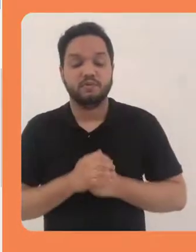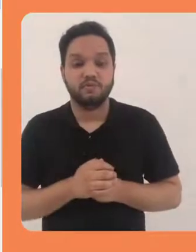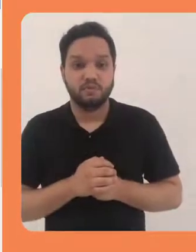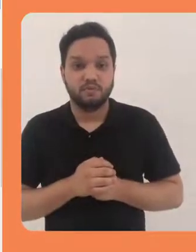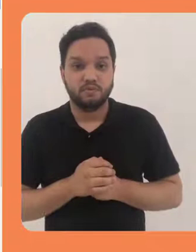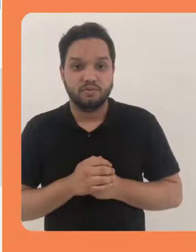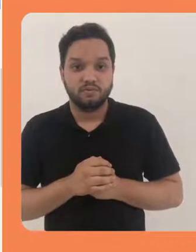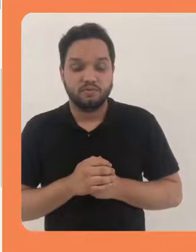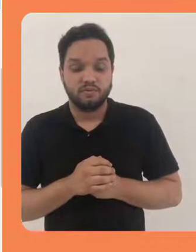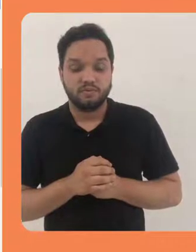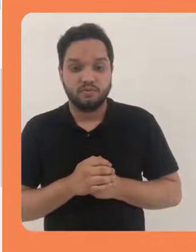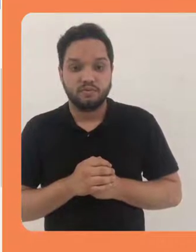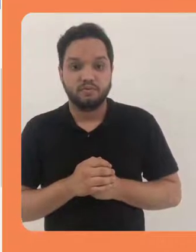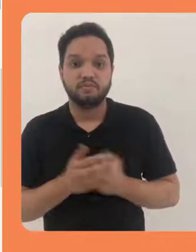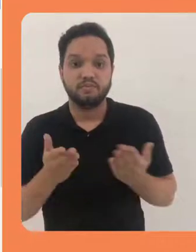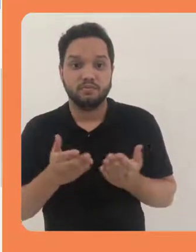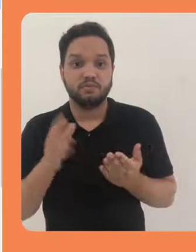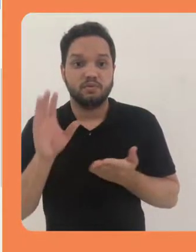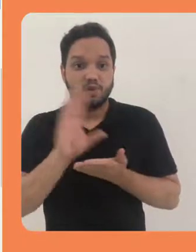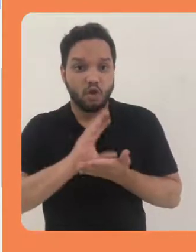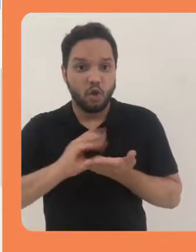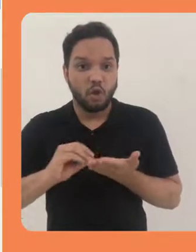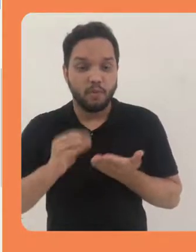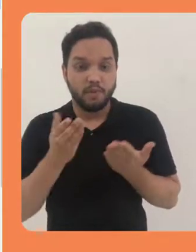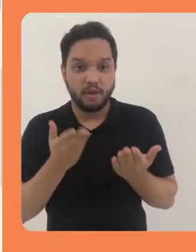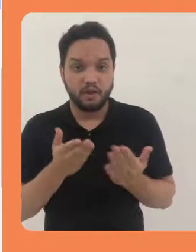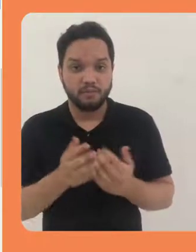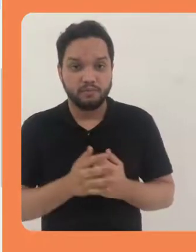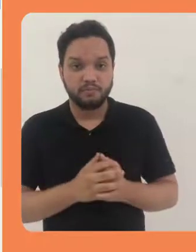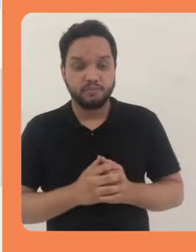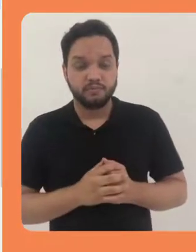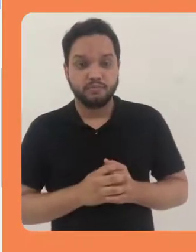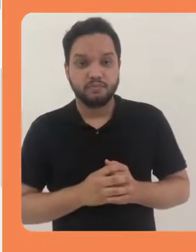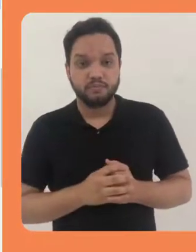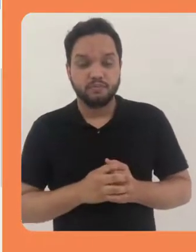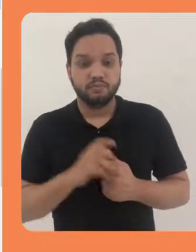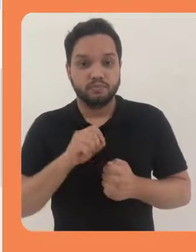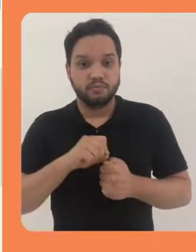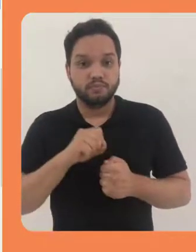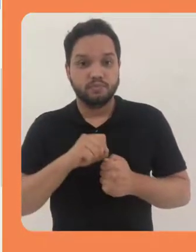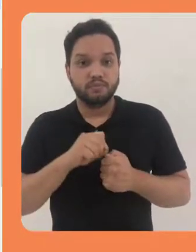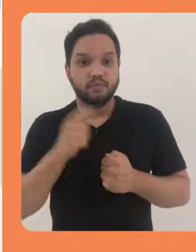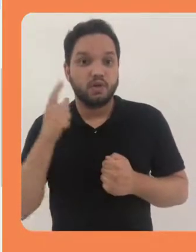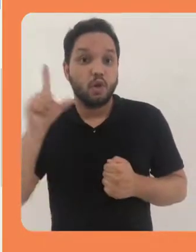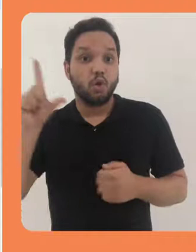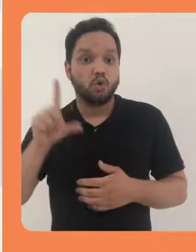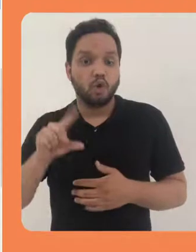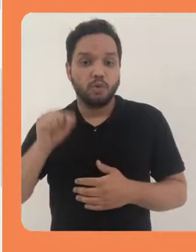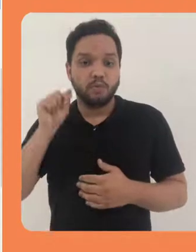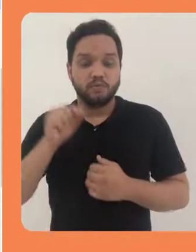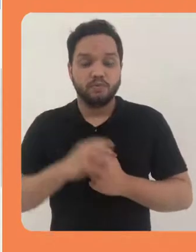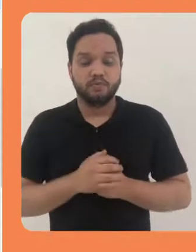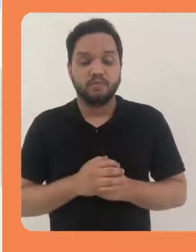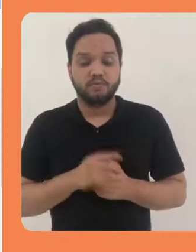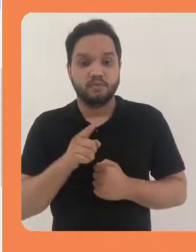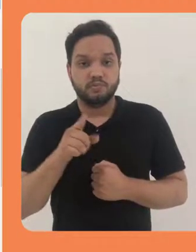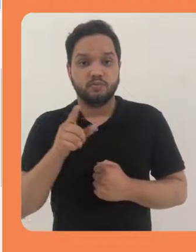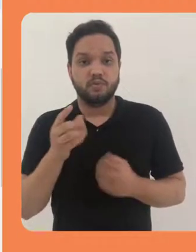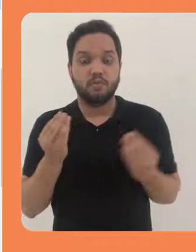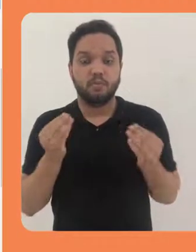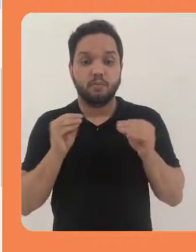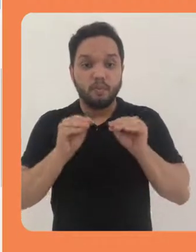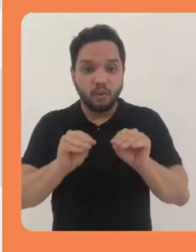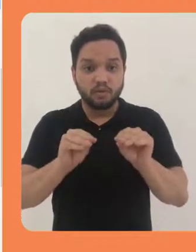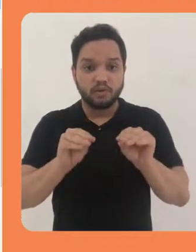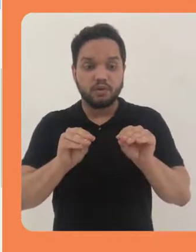escrever Rondônia a função duas opções podemos adicionar mais blocos né então vamos copiar esse